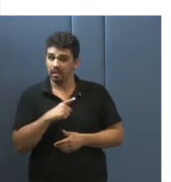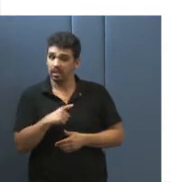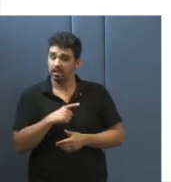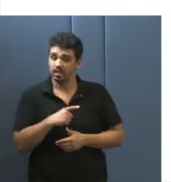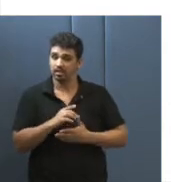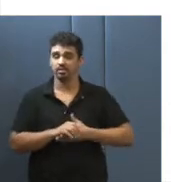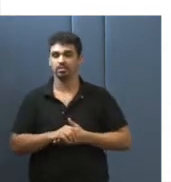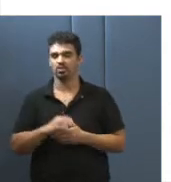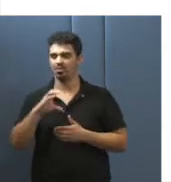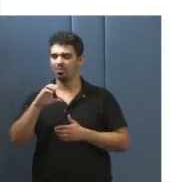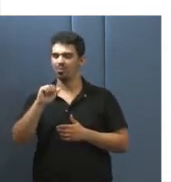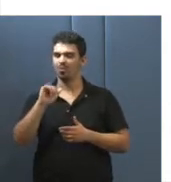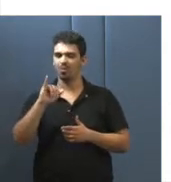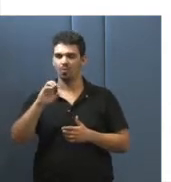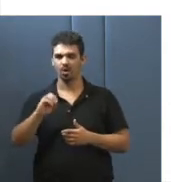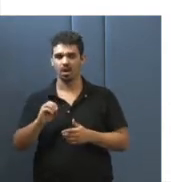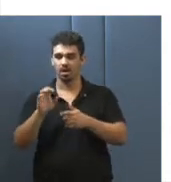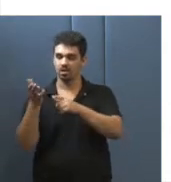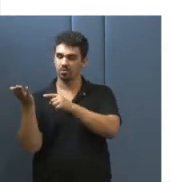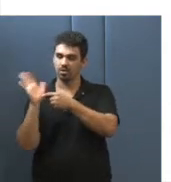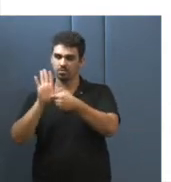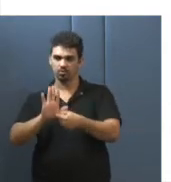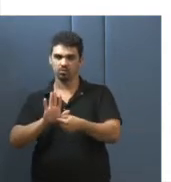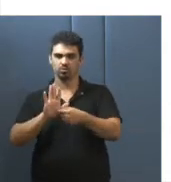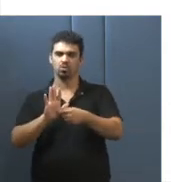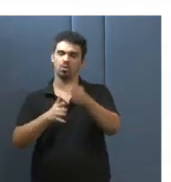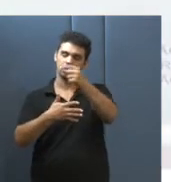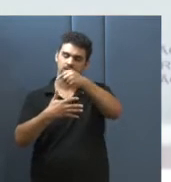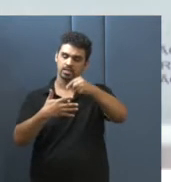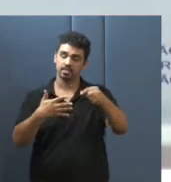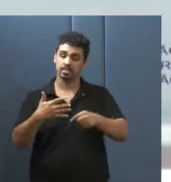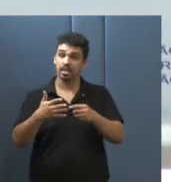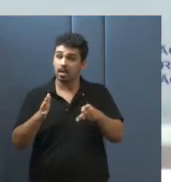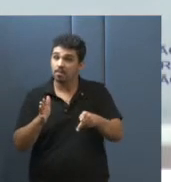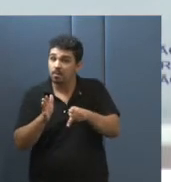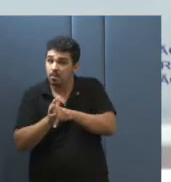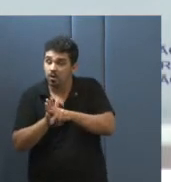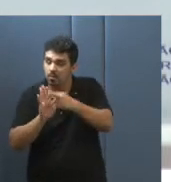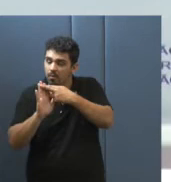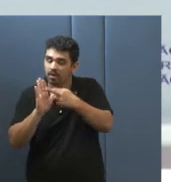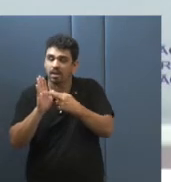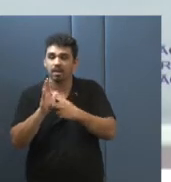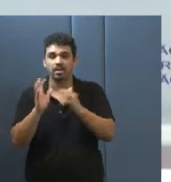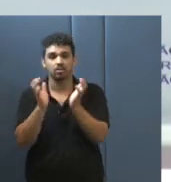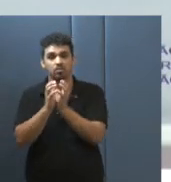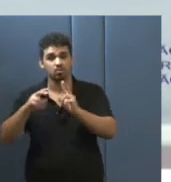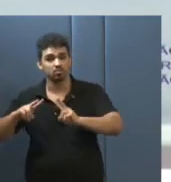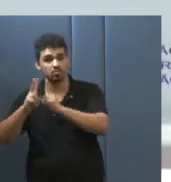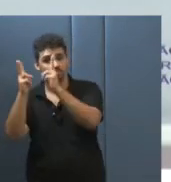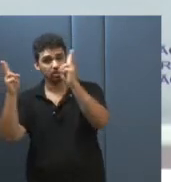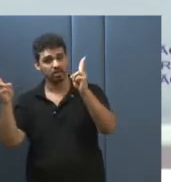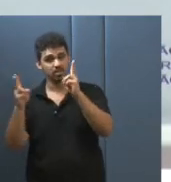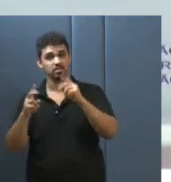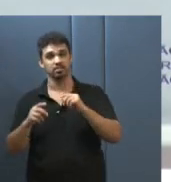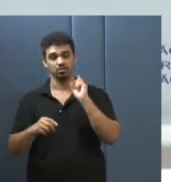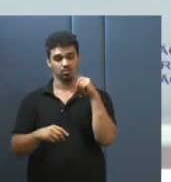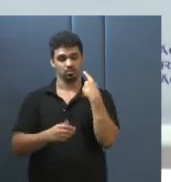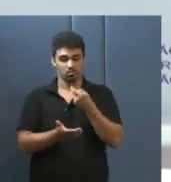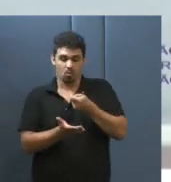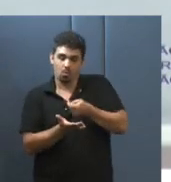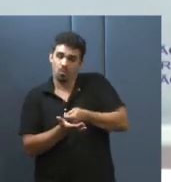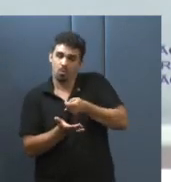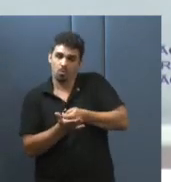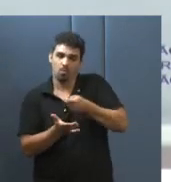Caio trouxe um esquema de decisão no plano externo via Clube de Paris. Nós somos obrigados a levar os nossos temas para o Clube de